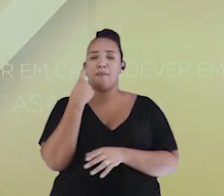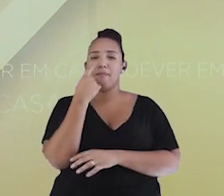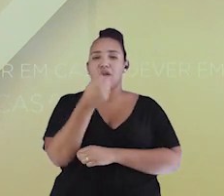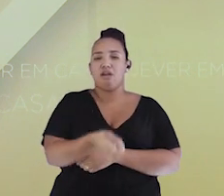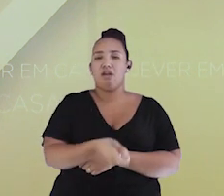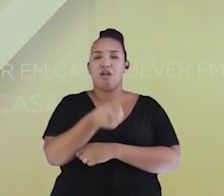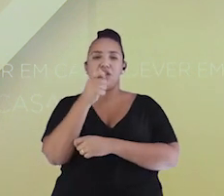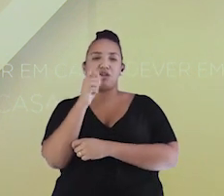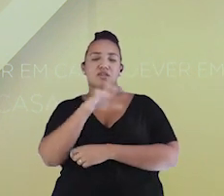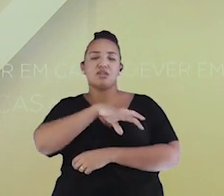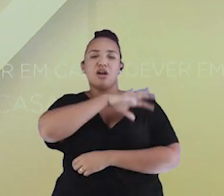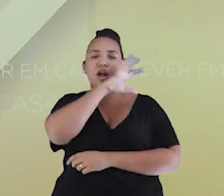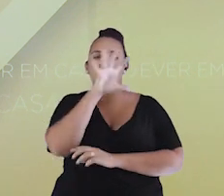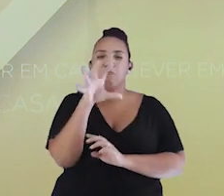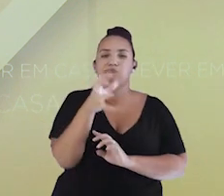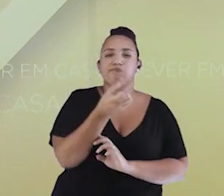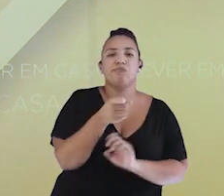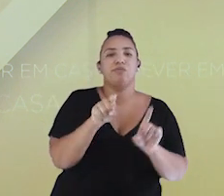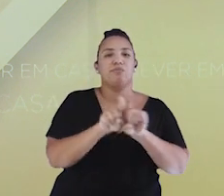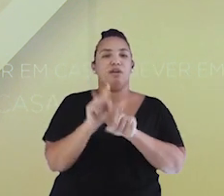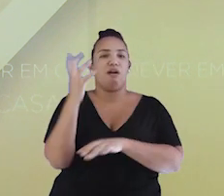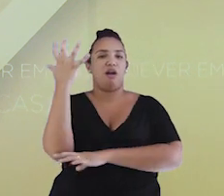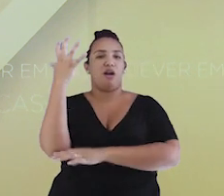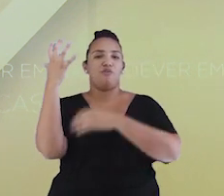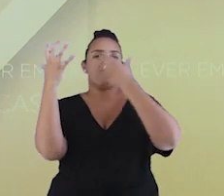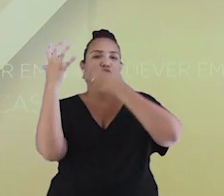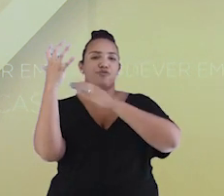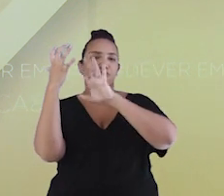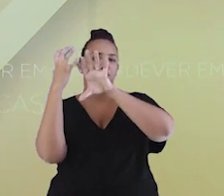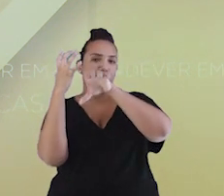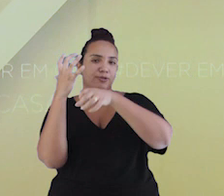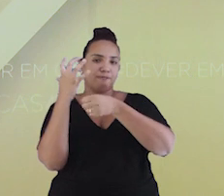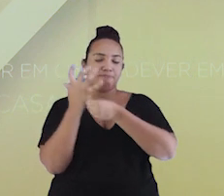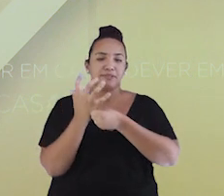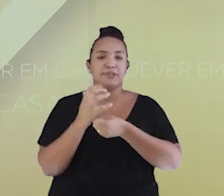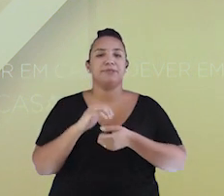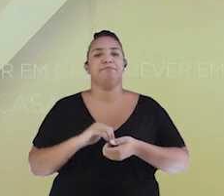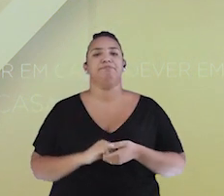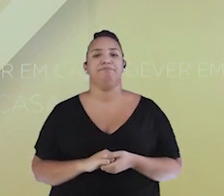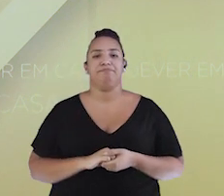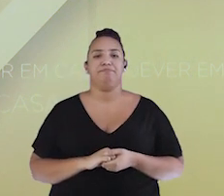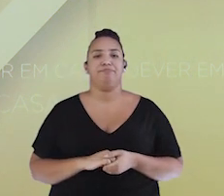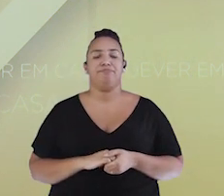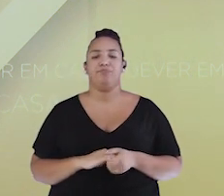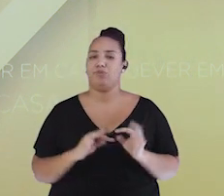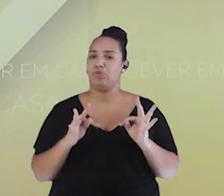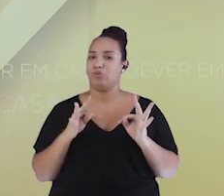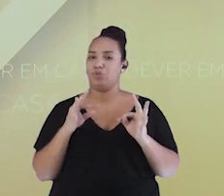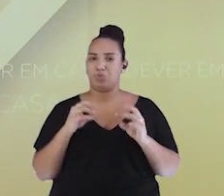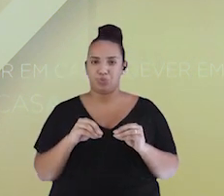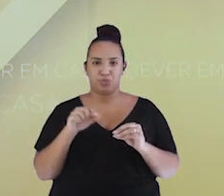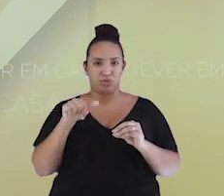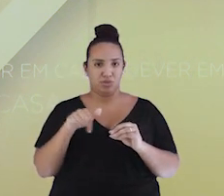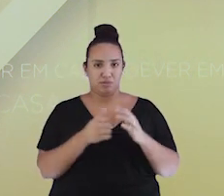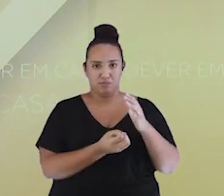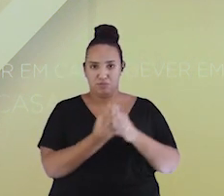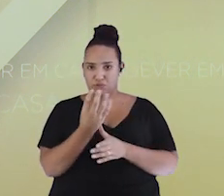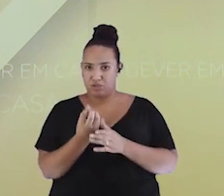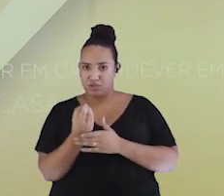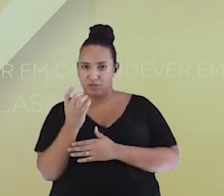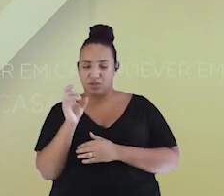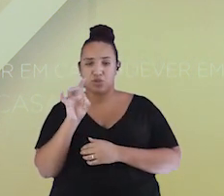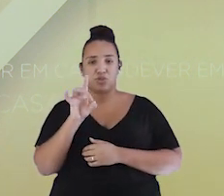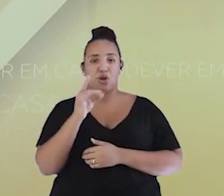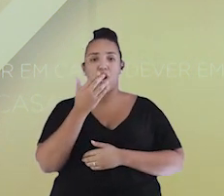caça, pesca e coleta de alimentos. E nada era produzido com a intenção de comercializar,